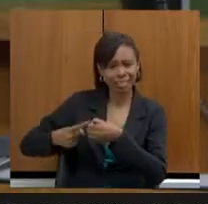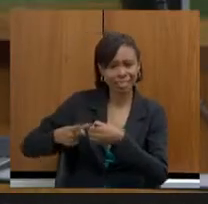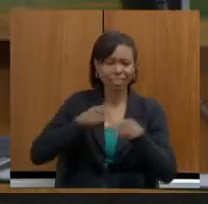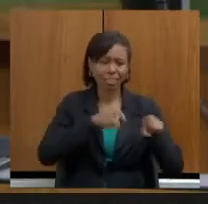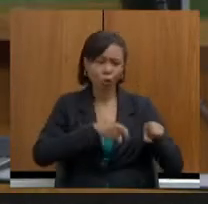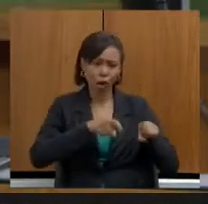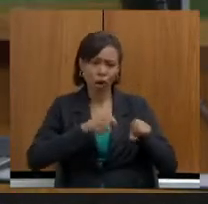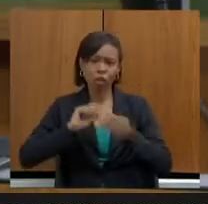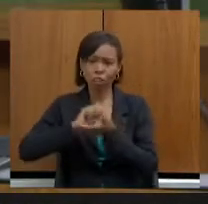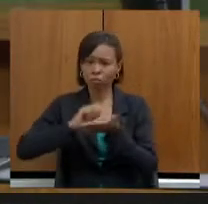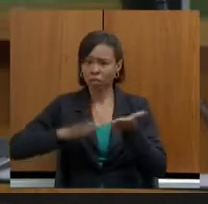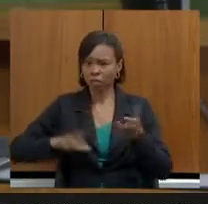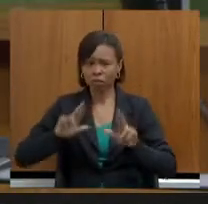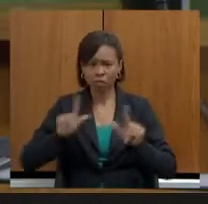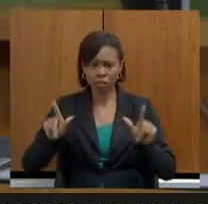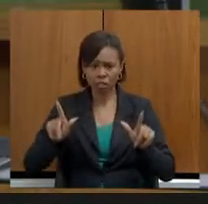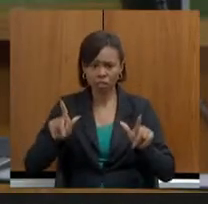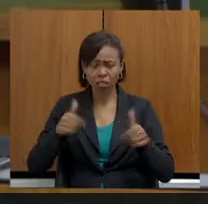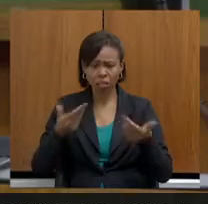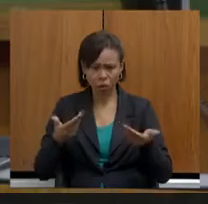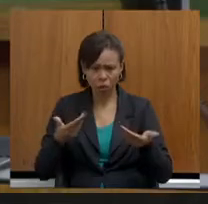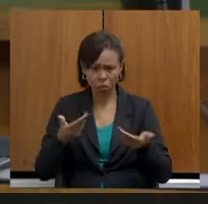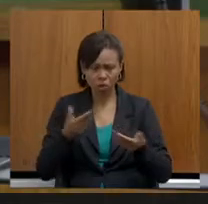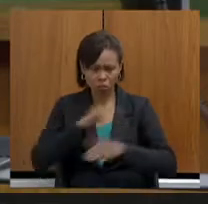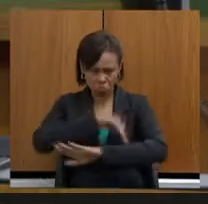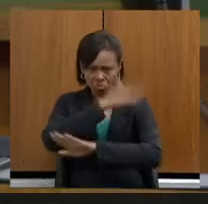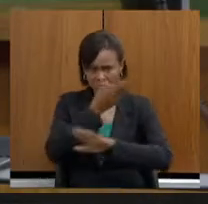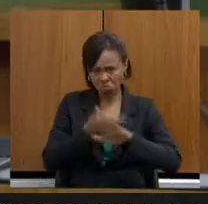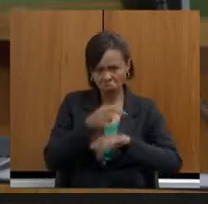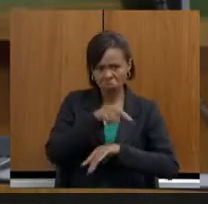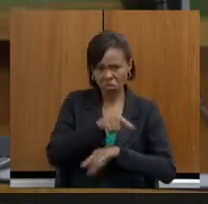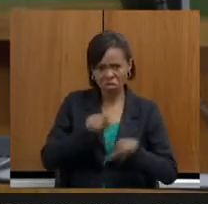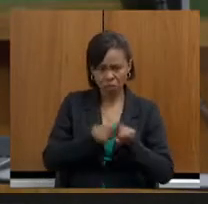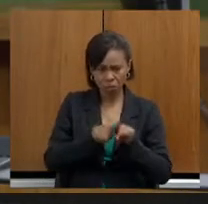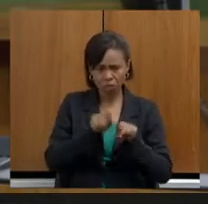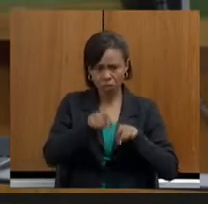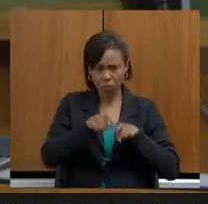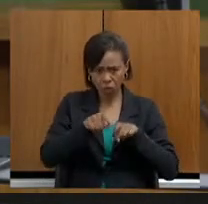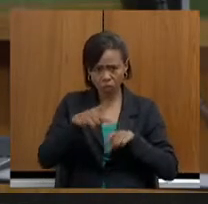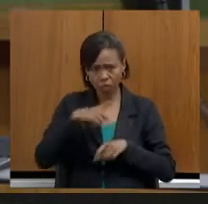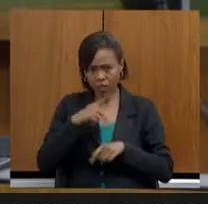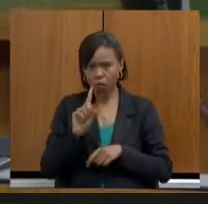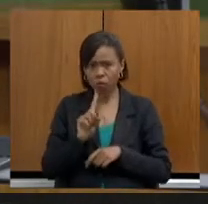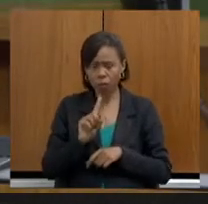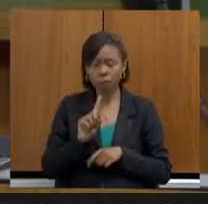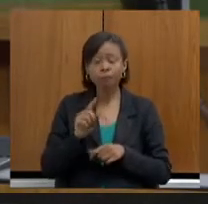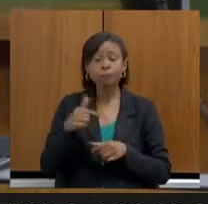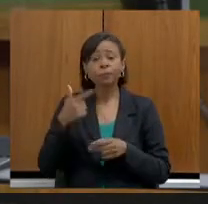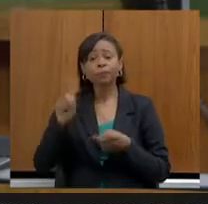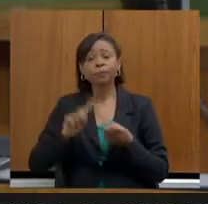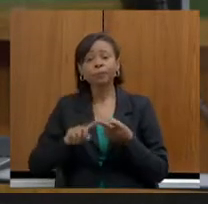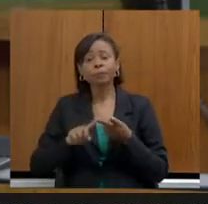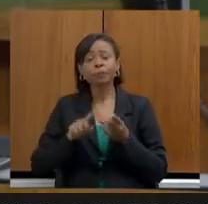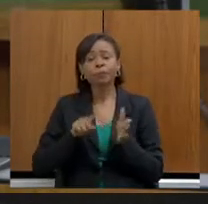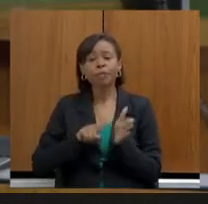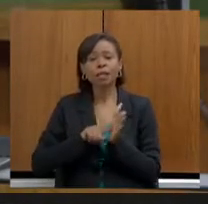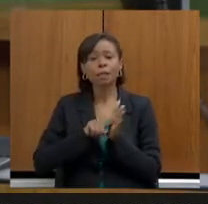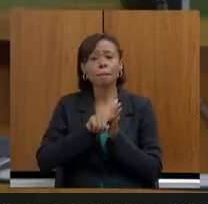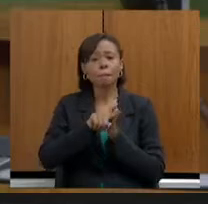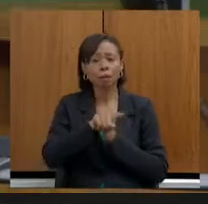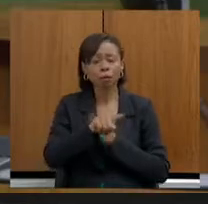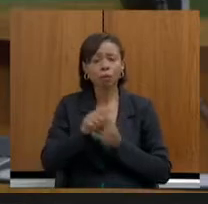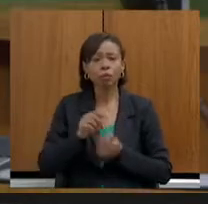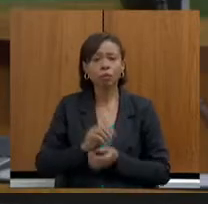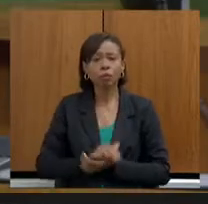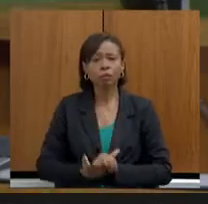então gostaria de saber se tem alguma situação destas nas escolas rurais EA outra pergunta que eu eu